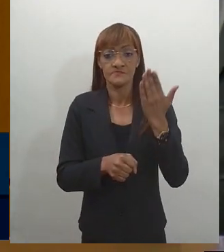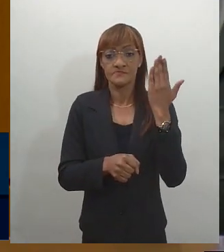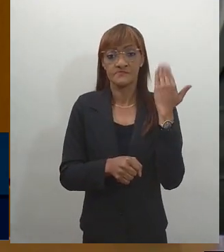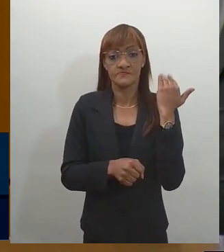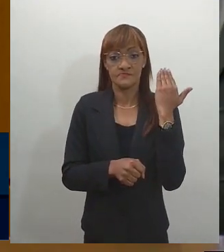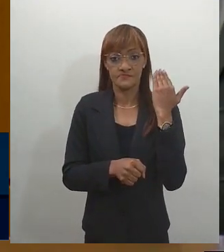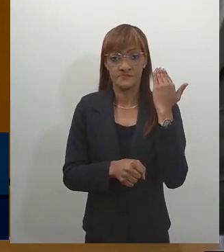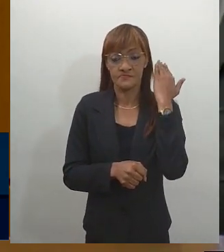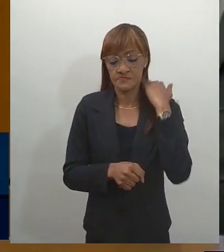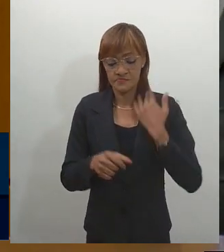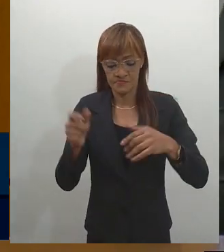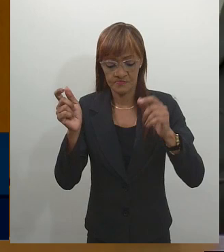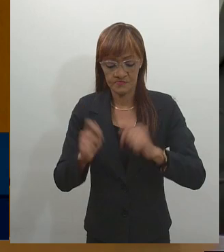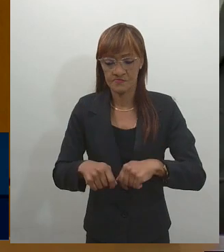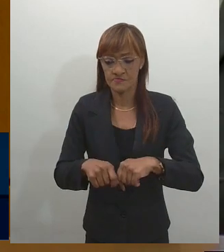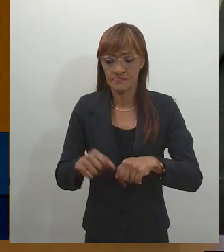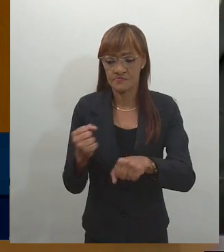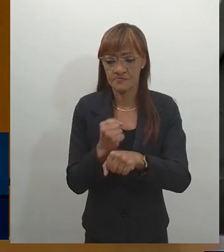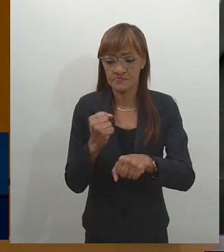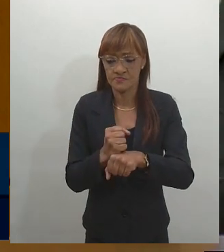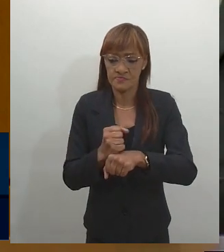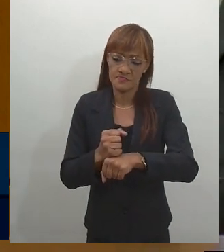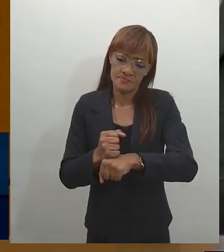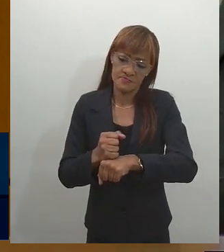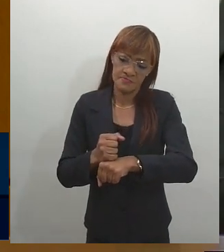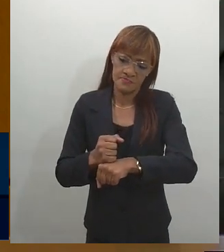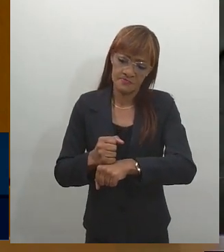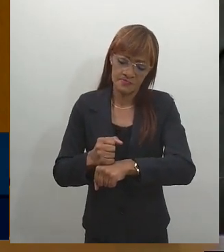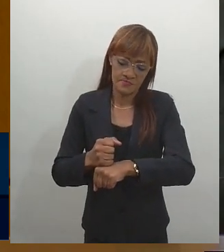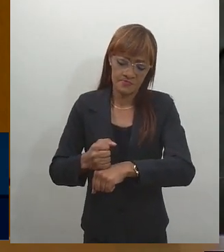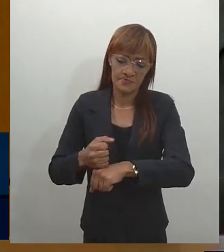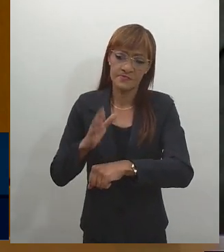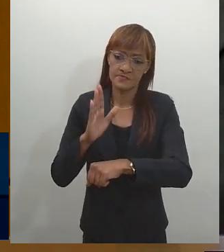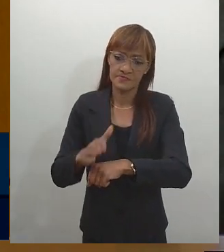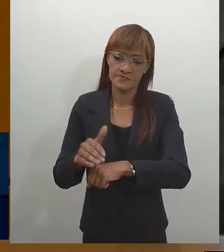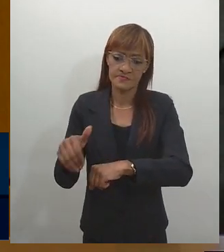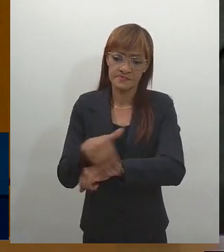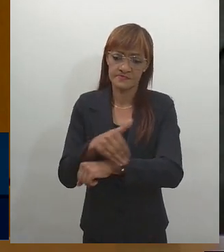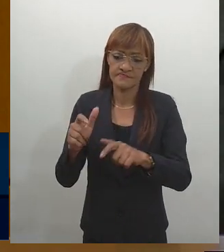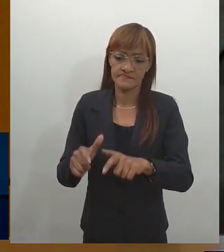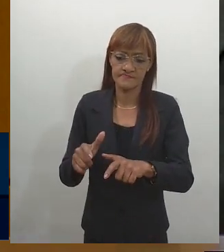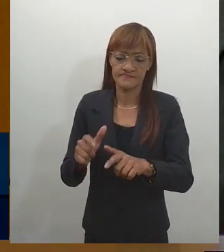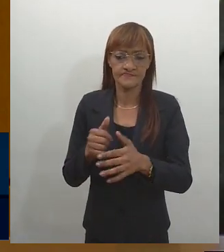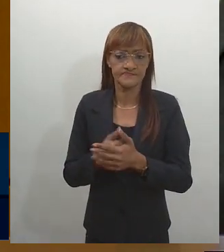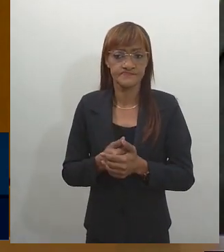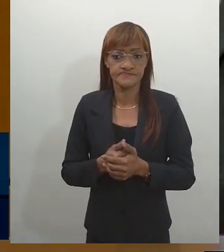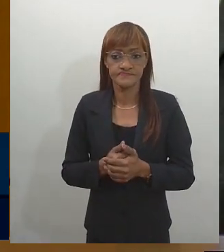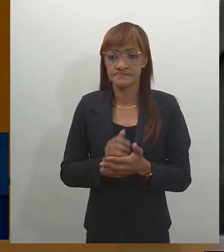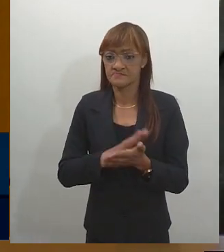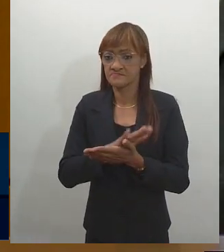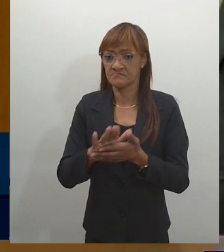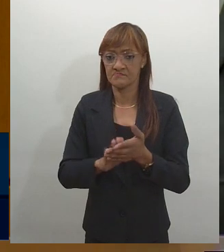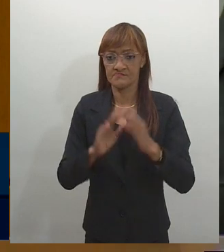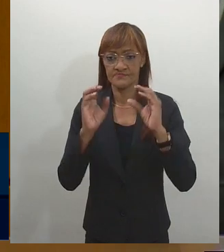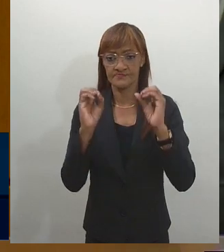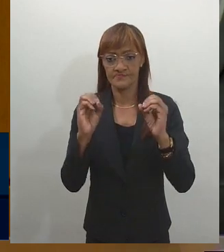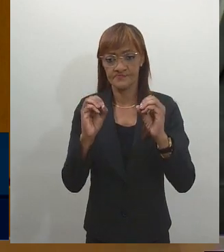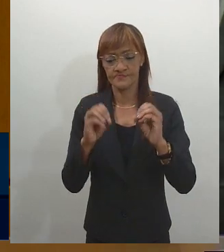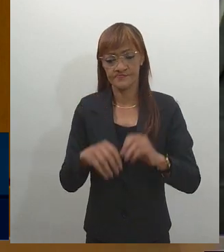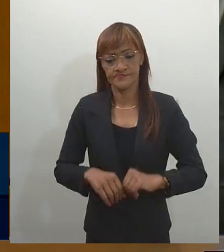lá, semana retrasada, praticamente nada foi executado. Praticamente nada